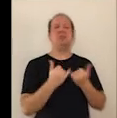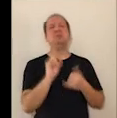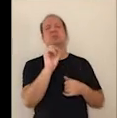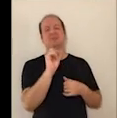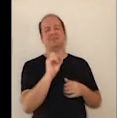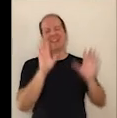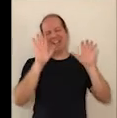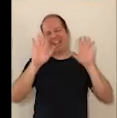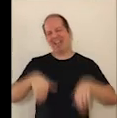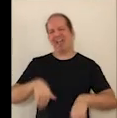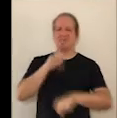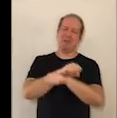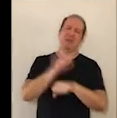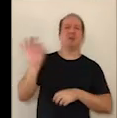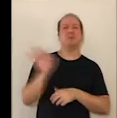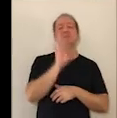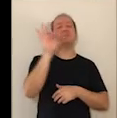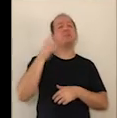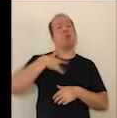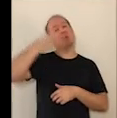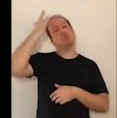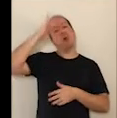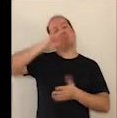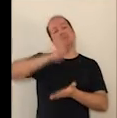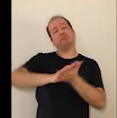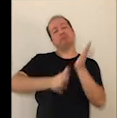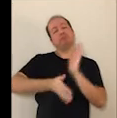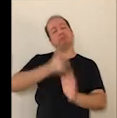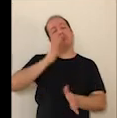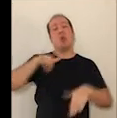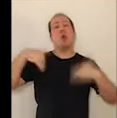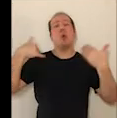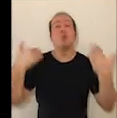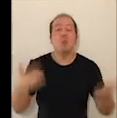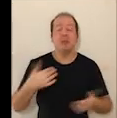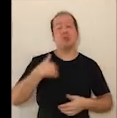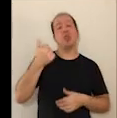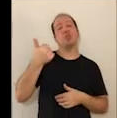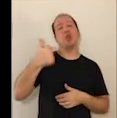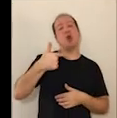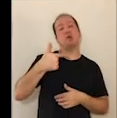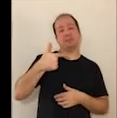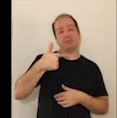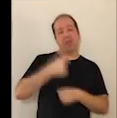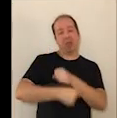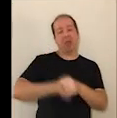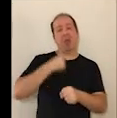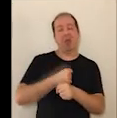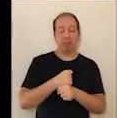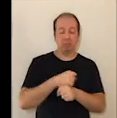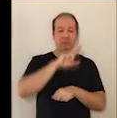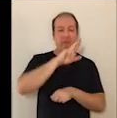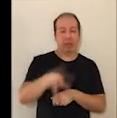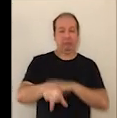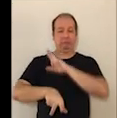enfadonho. Ai, parasitinha, você não sabe de nada. Quando a gente fica 12 anos com um homem diferente